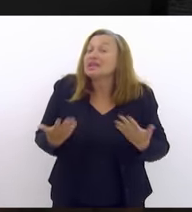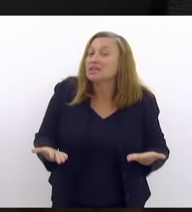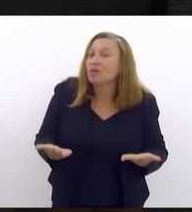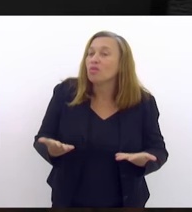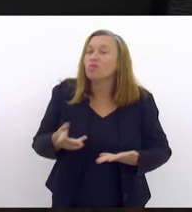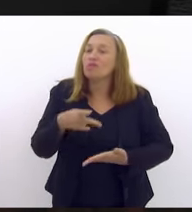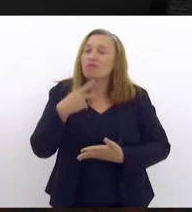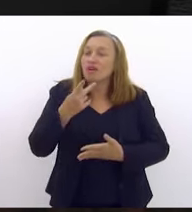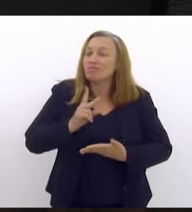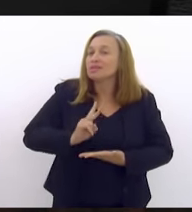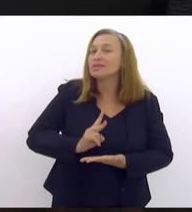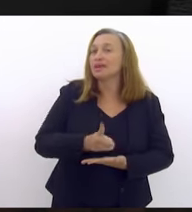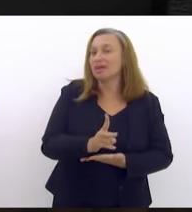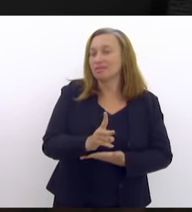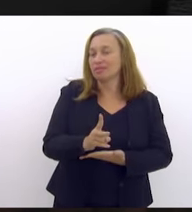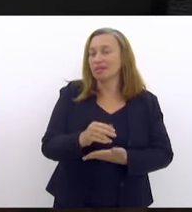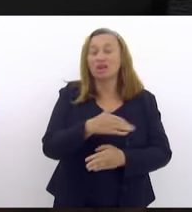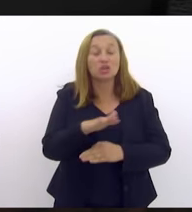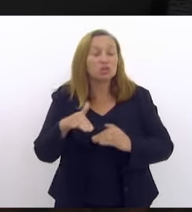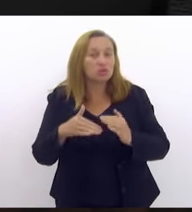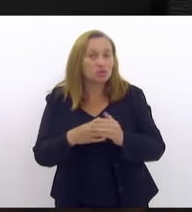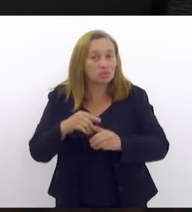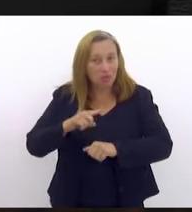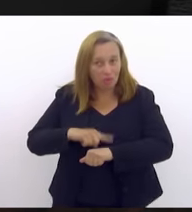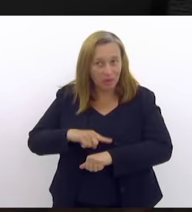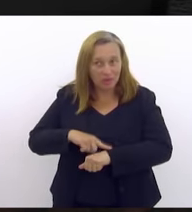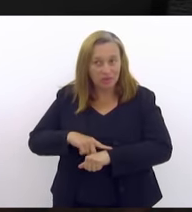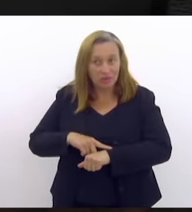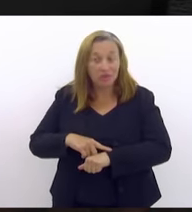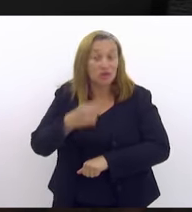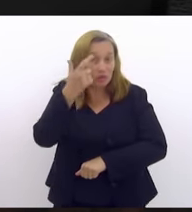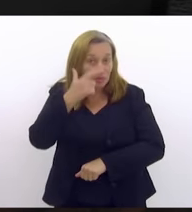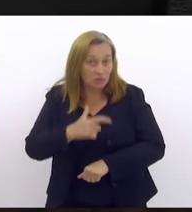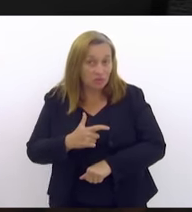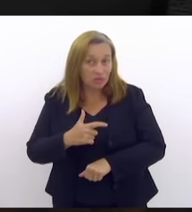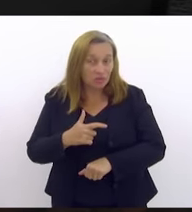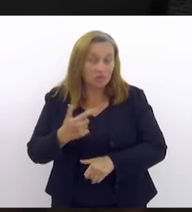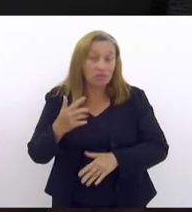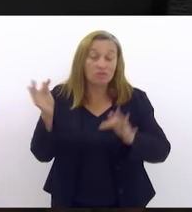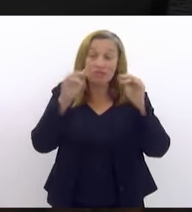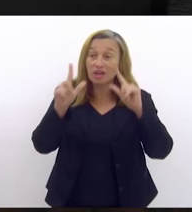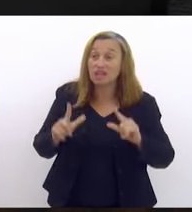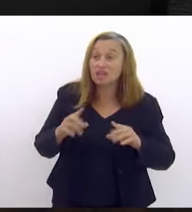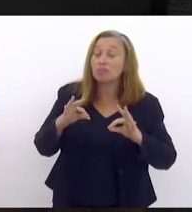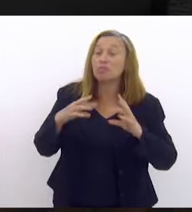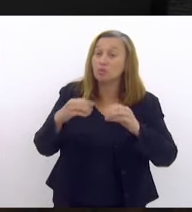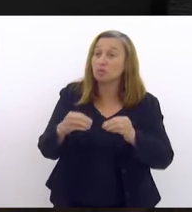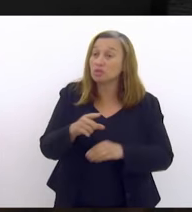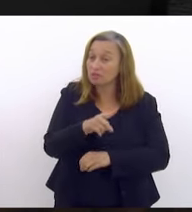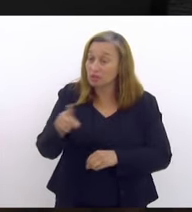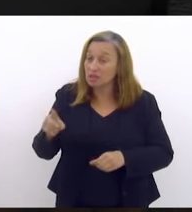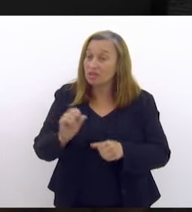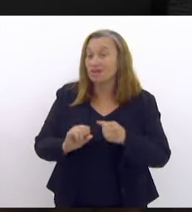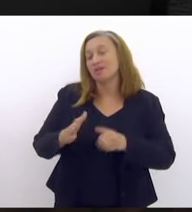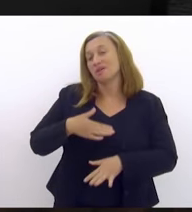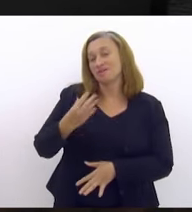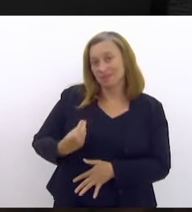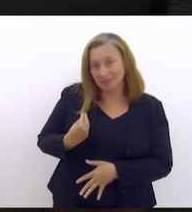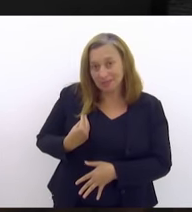costumo falar em todas as minhas falas, eu sou muito grato por tudo que vocês têm feito na minha